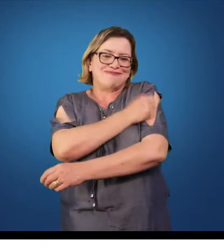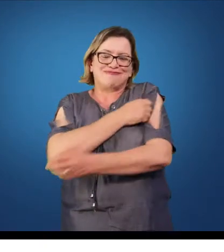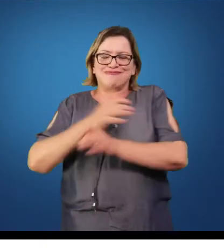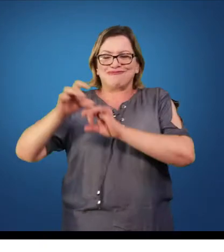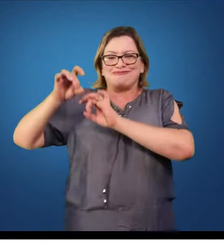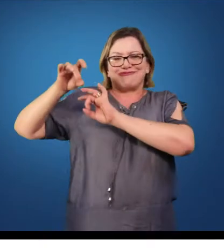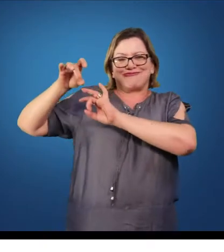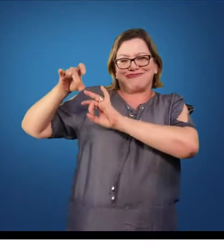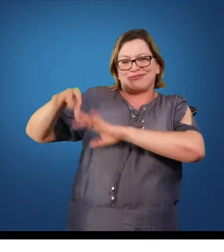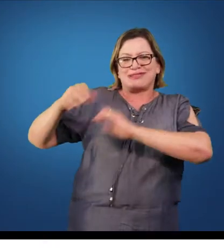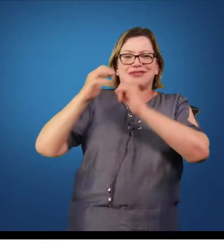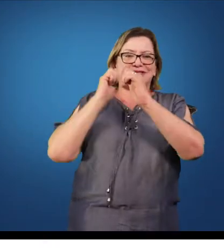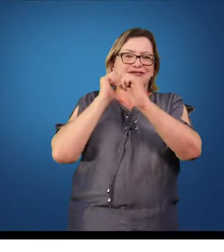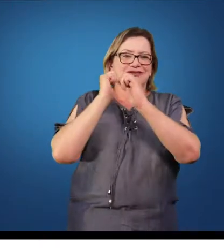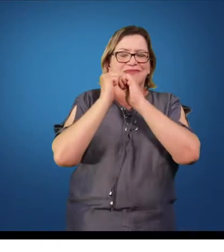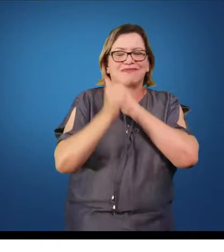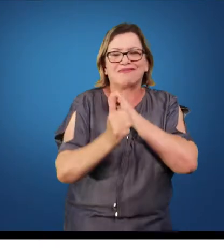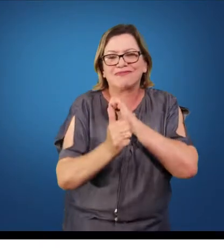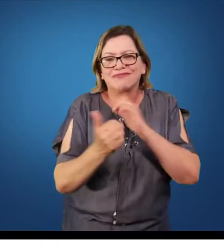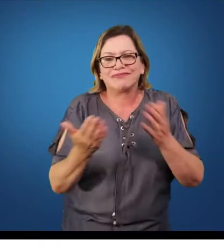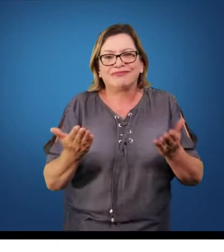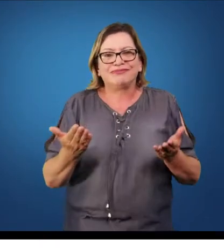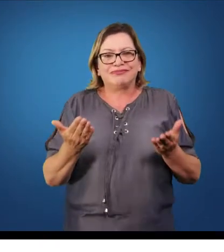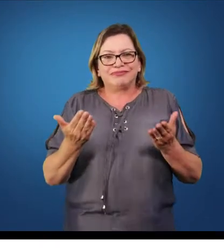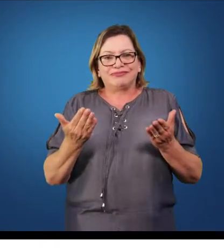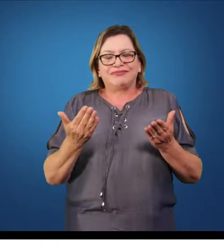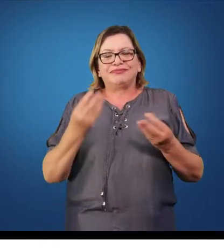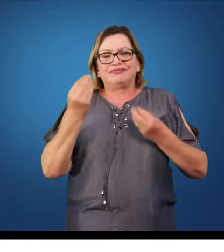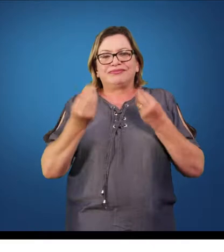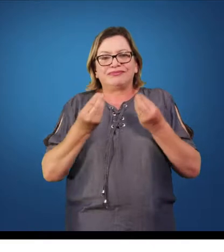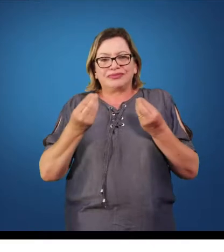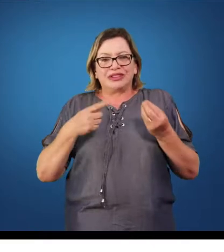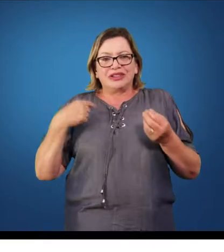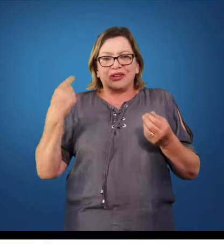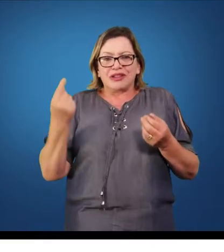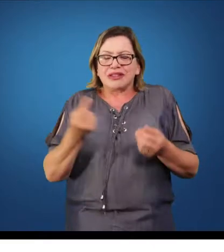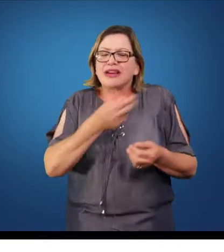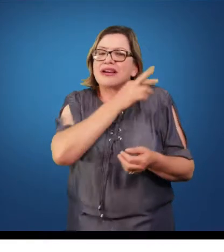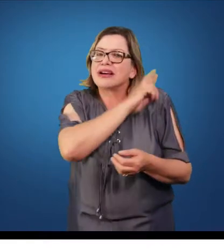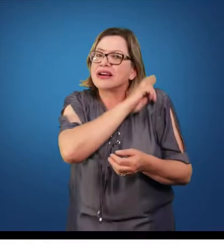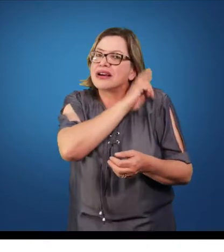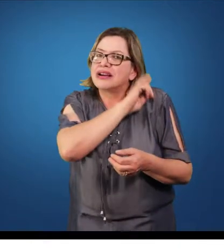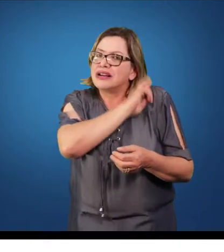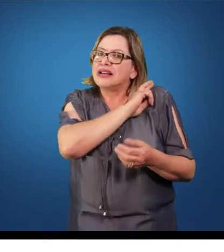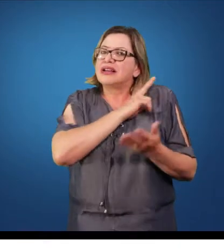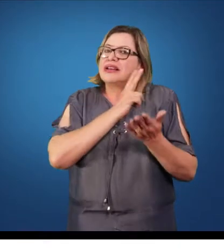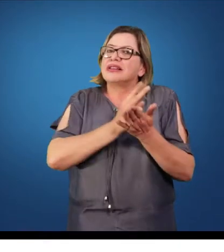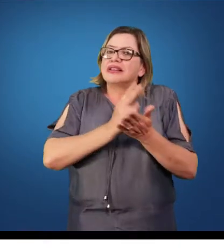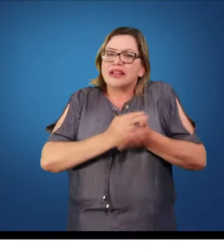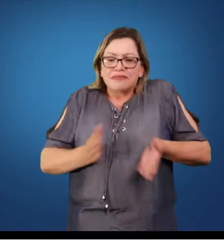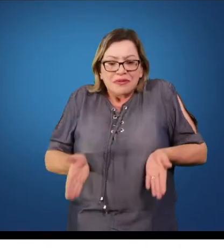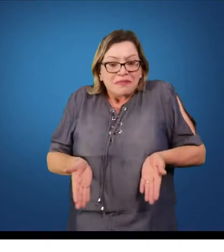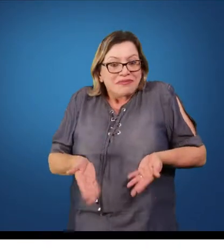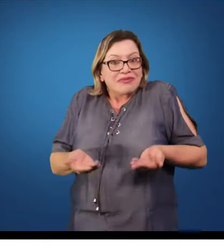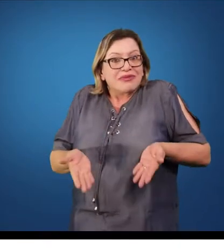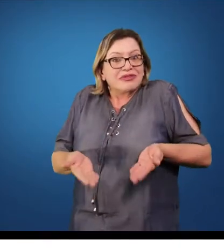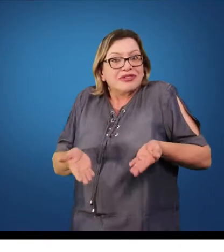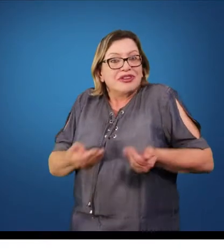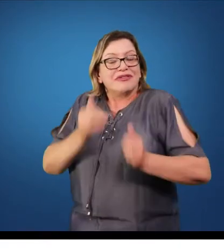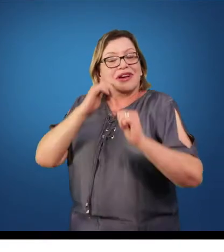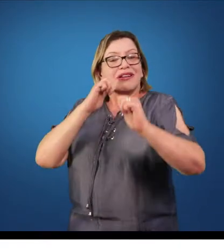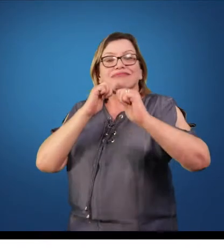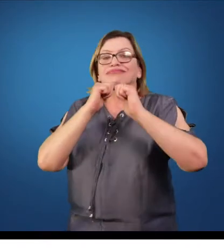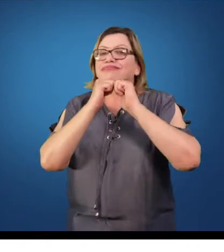modalidade, não quero mais saber desse jogo, certo? E a nossa função é ao contrário, é incentivar a